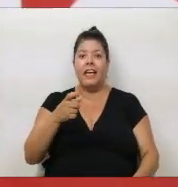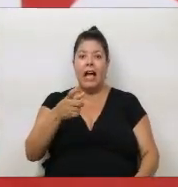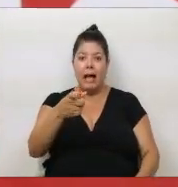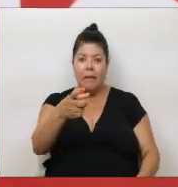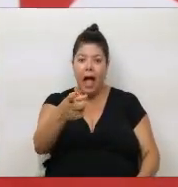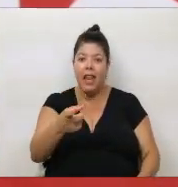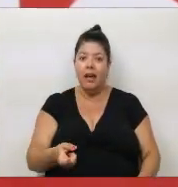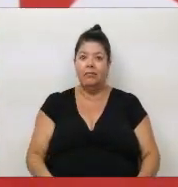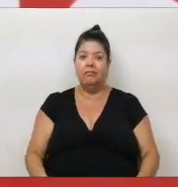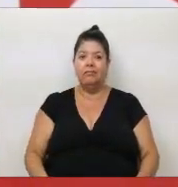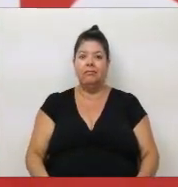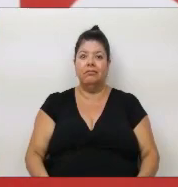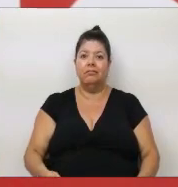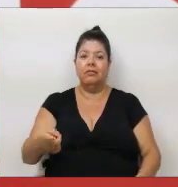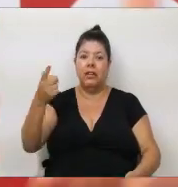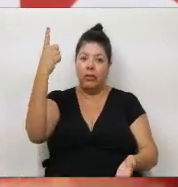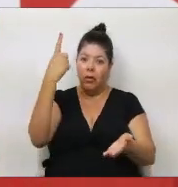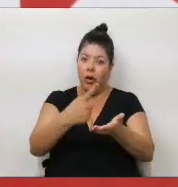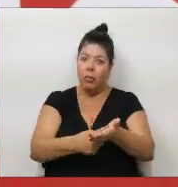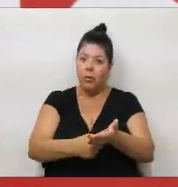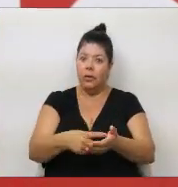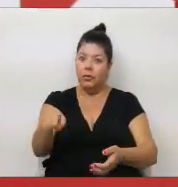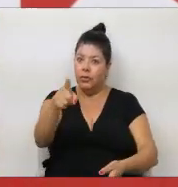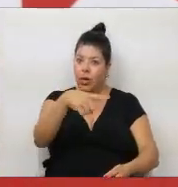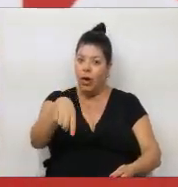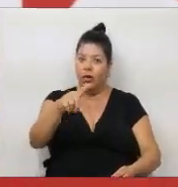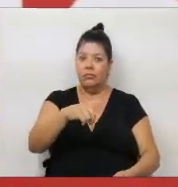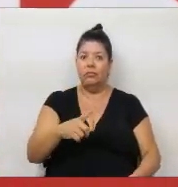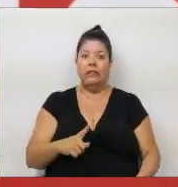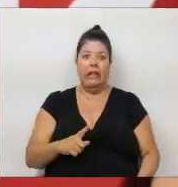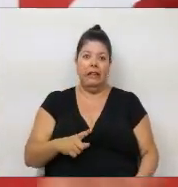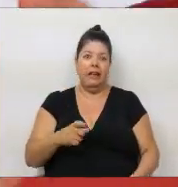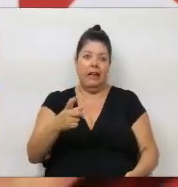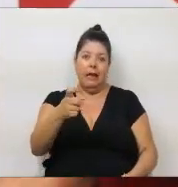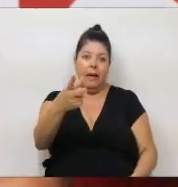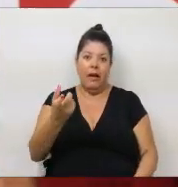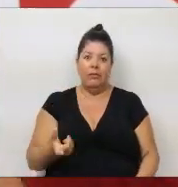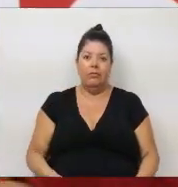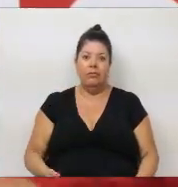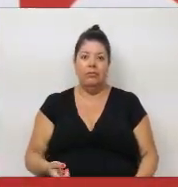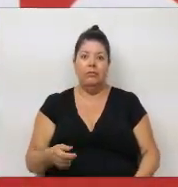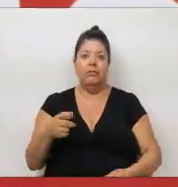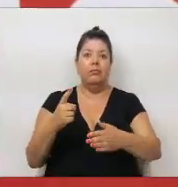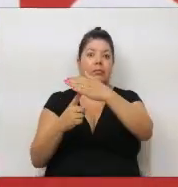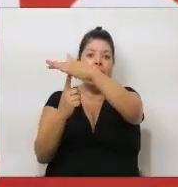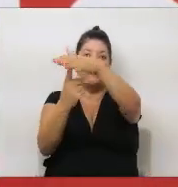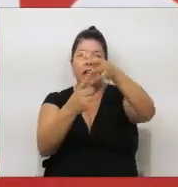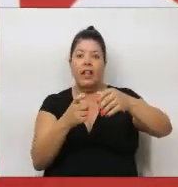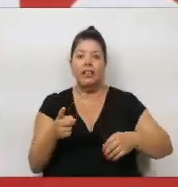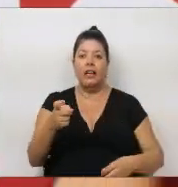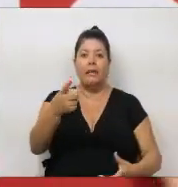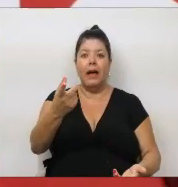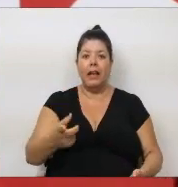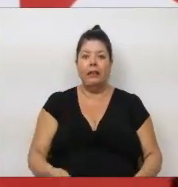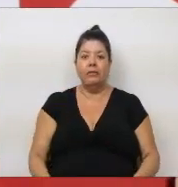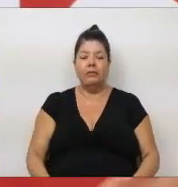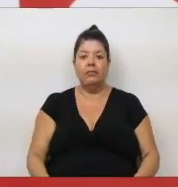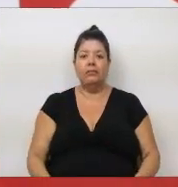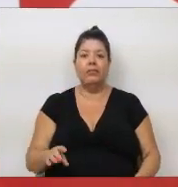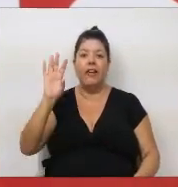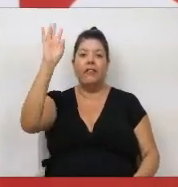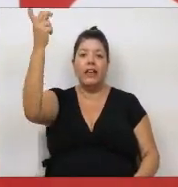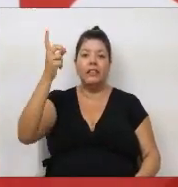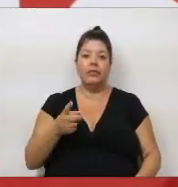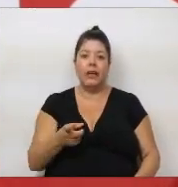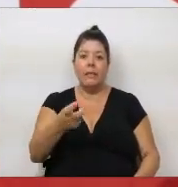é uma defesa que nós fazemos. A festa do camarão tem que ter camarão. Então, tem que ter uma feira de camarão. Entendeu? Na festa do